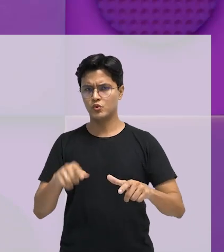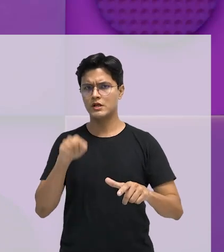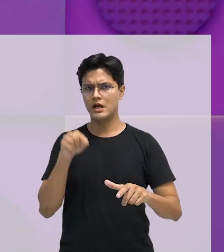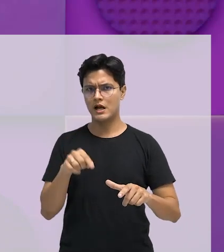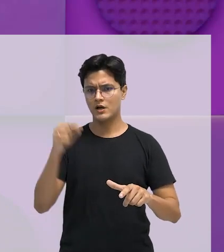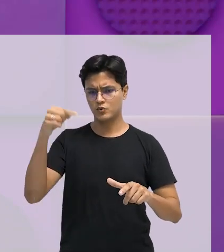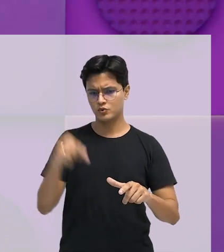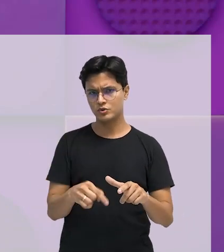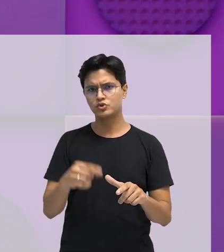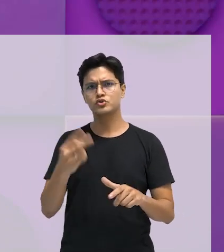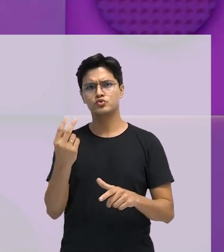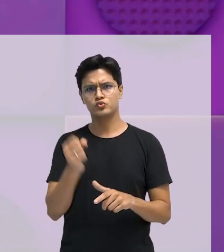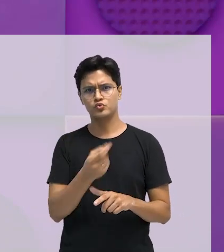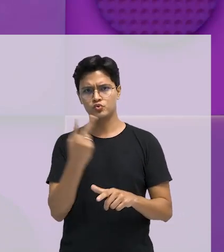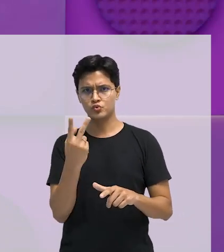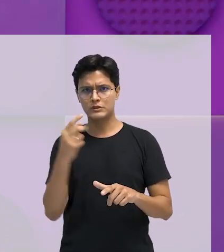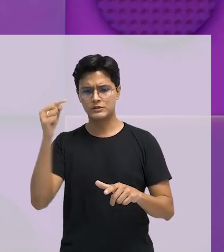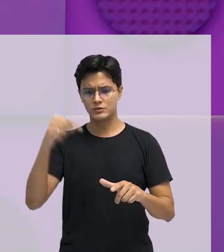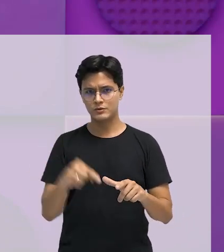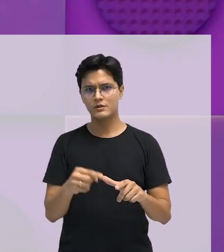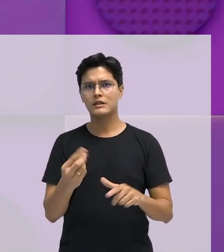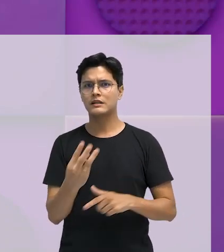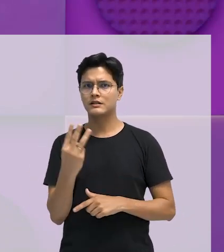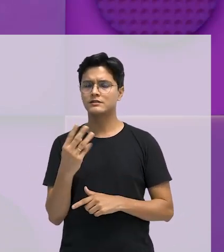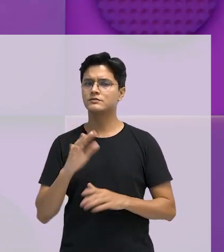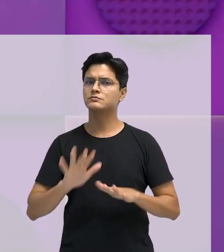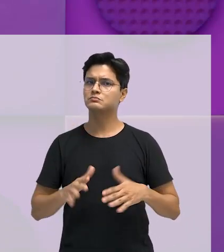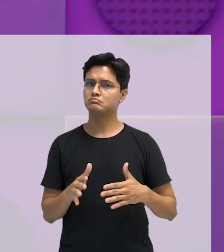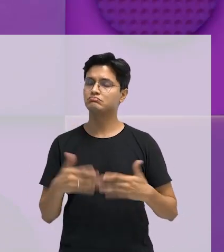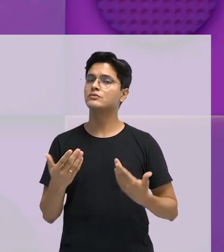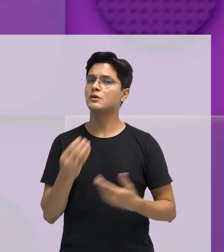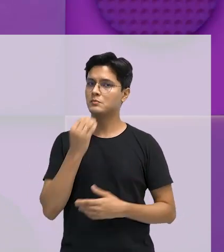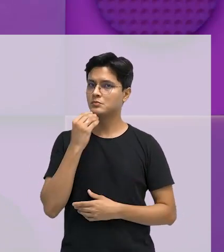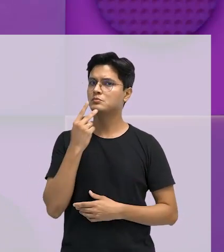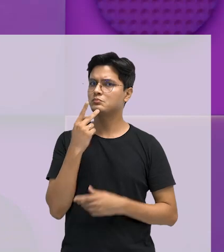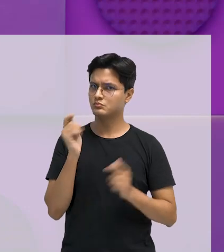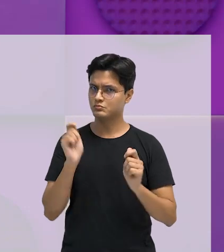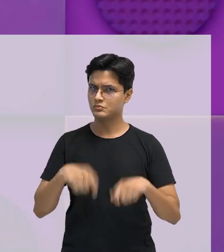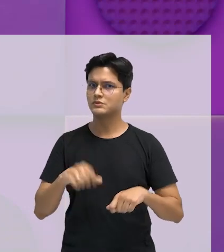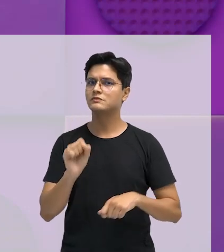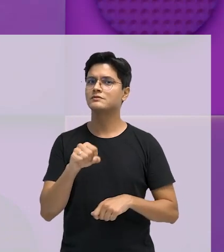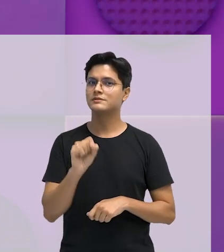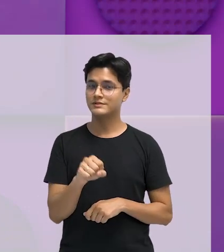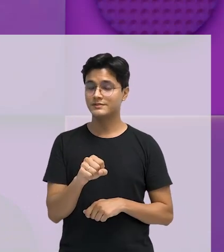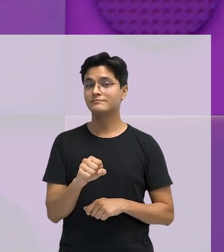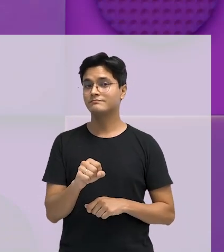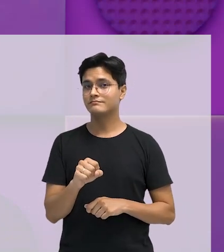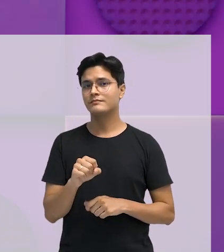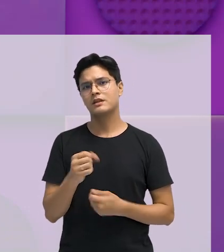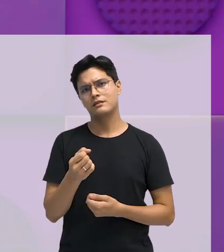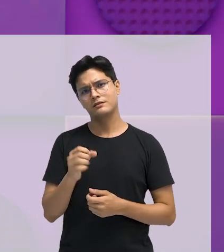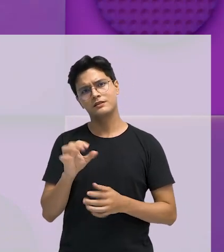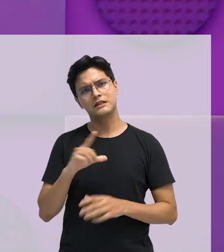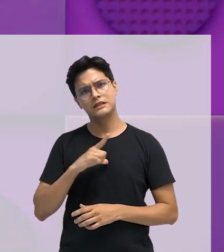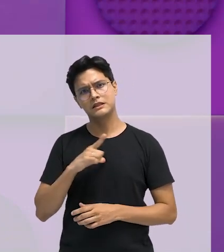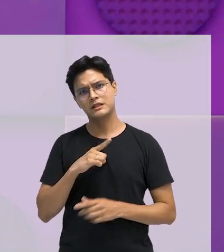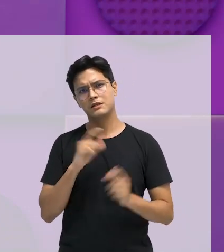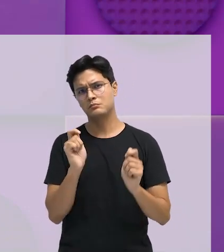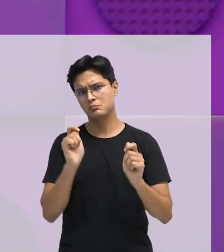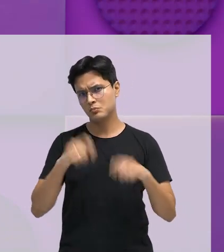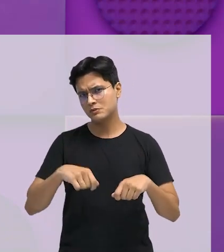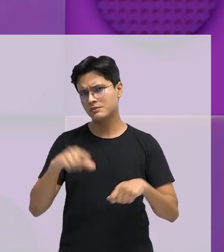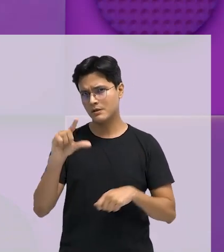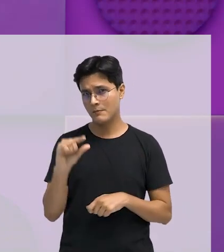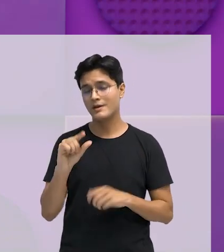isso é verdade? Em se tratando de probabilidade, isso é possível sim. A chance é muito pequena, mas